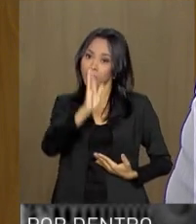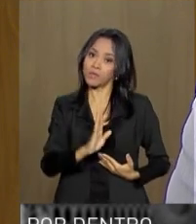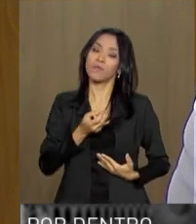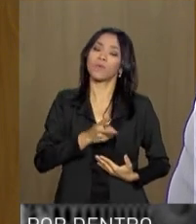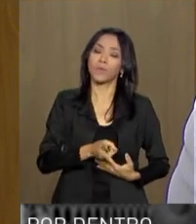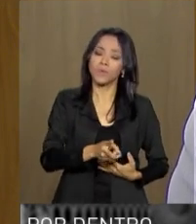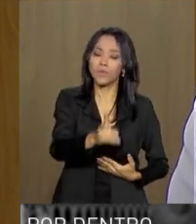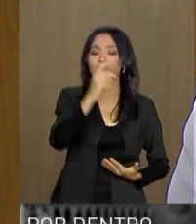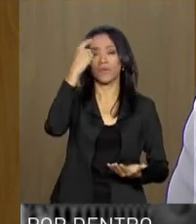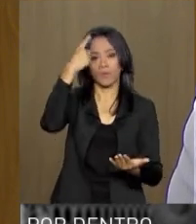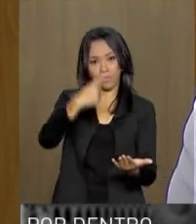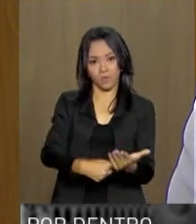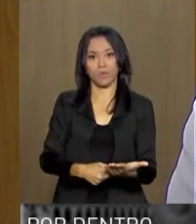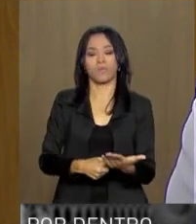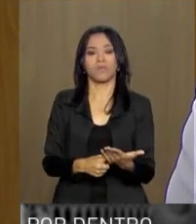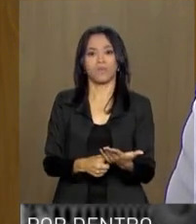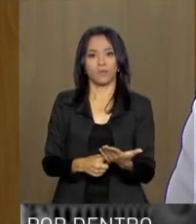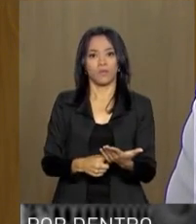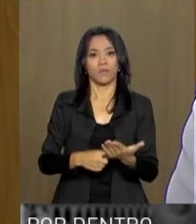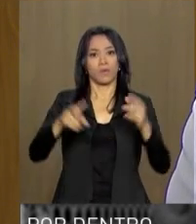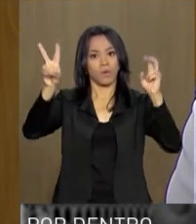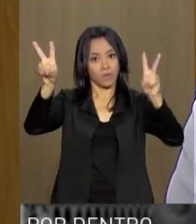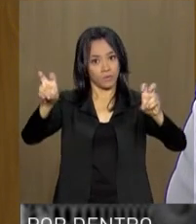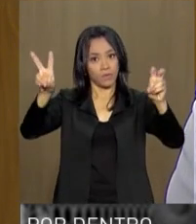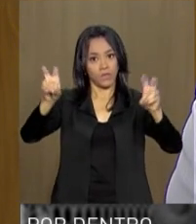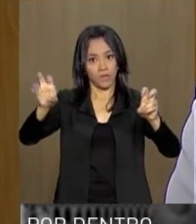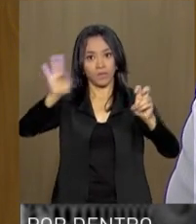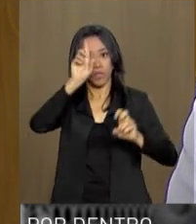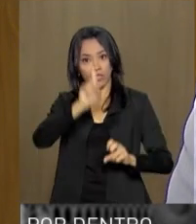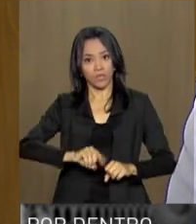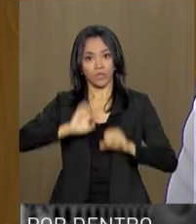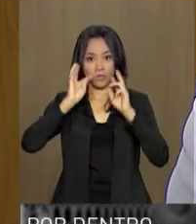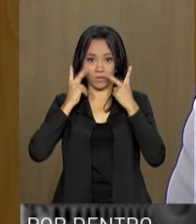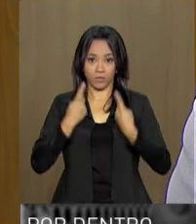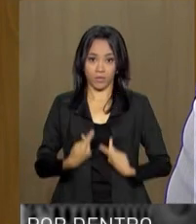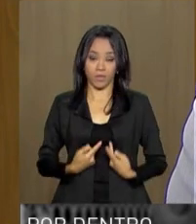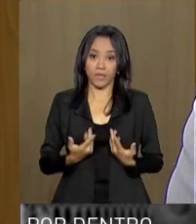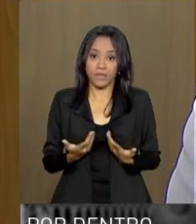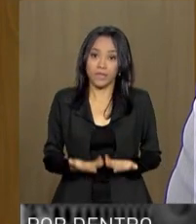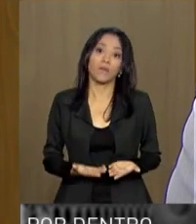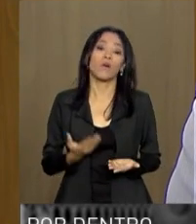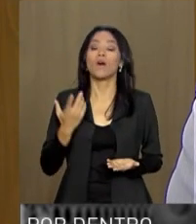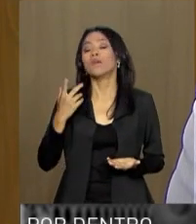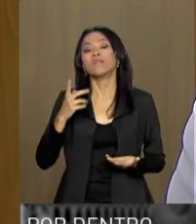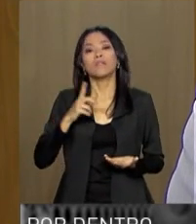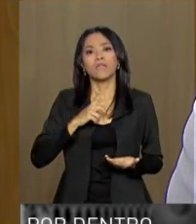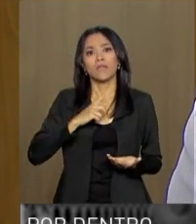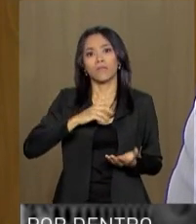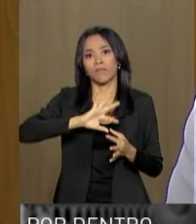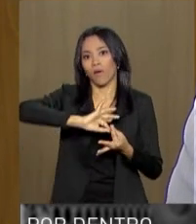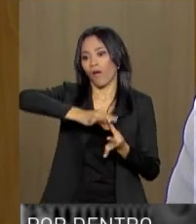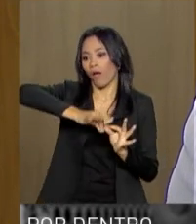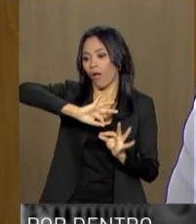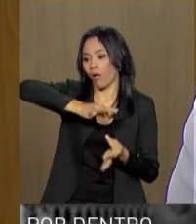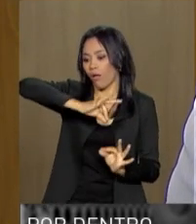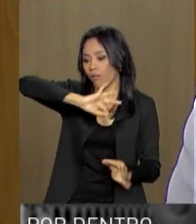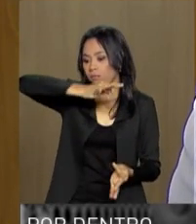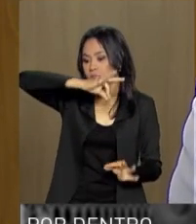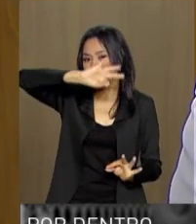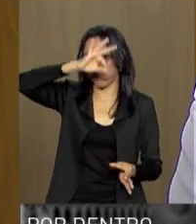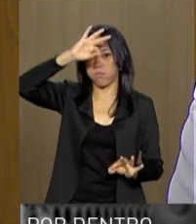compromisso com a temática dos direitos humanos então foram agendas extensa é